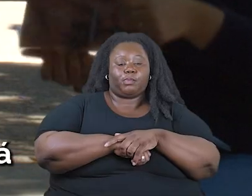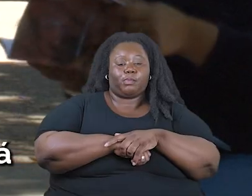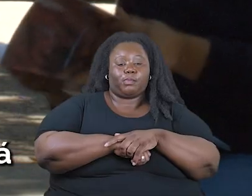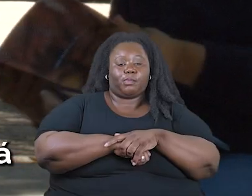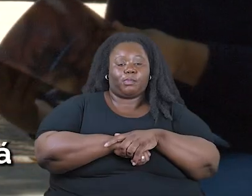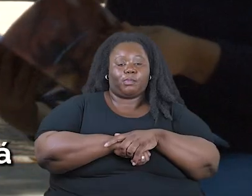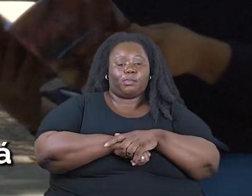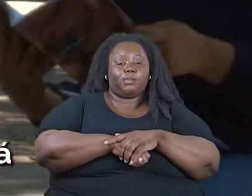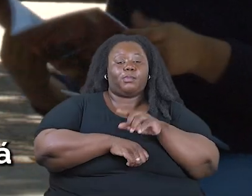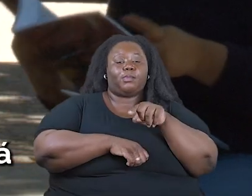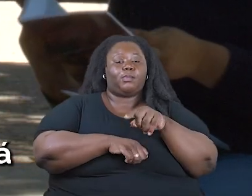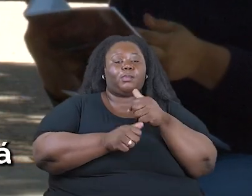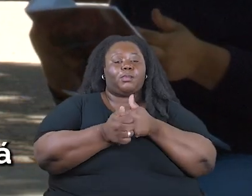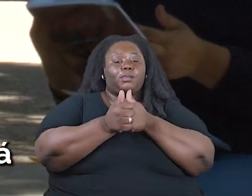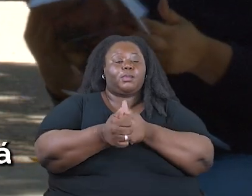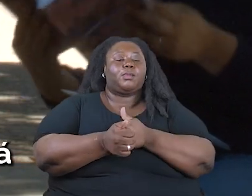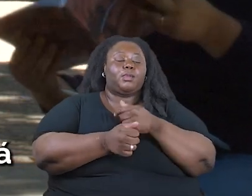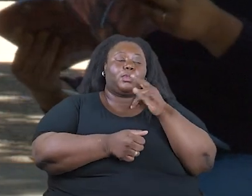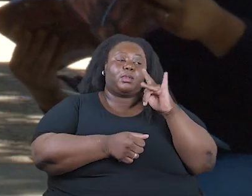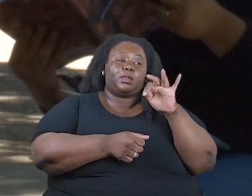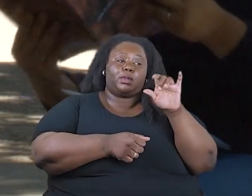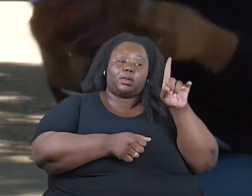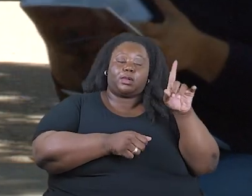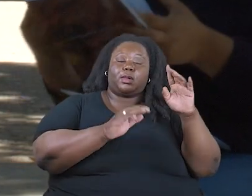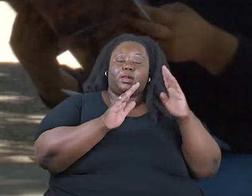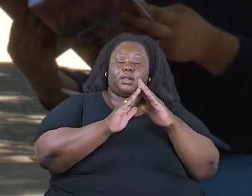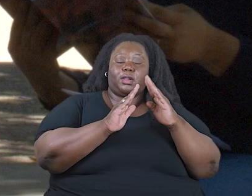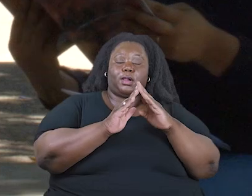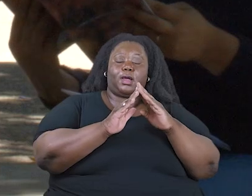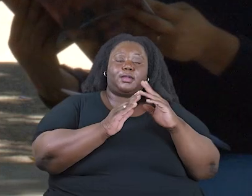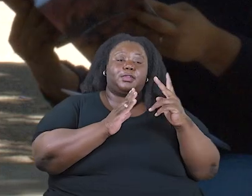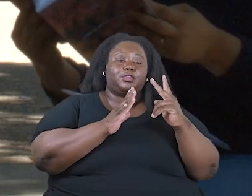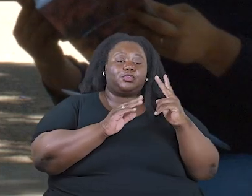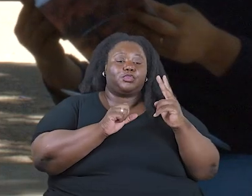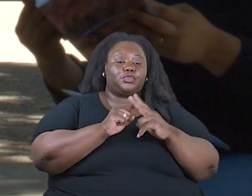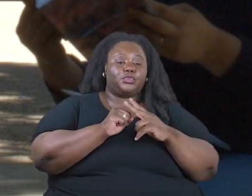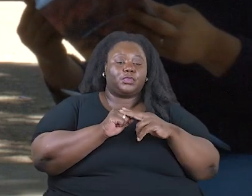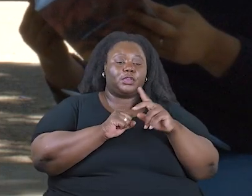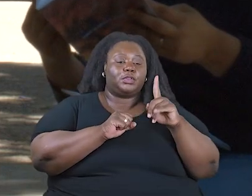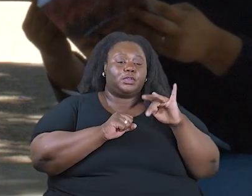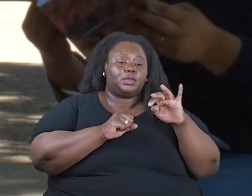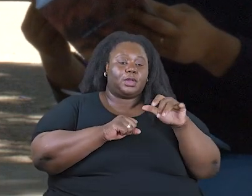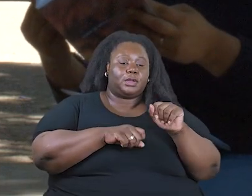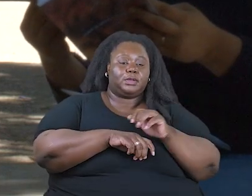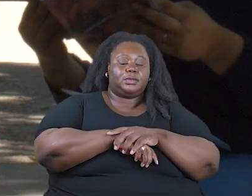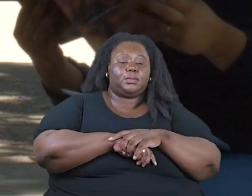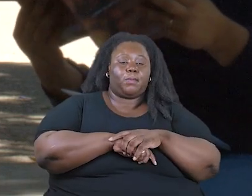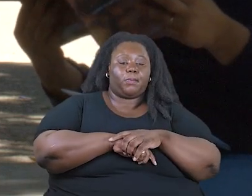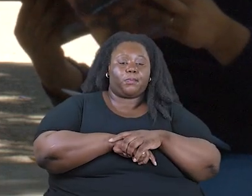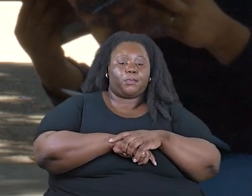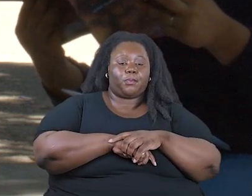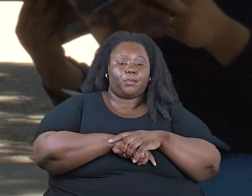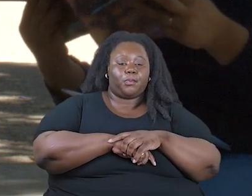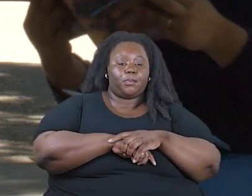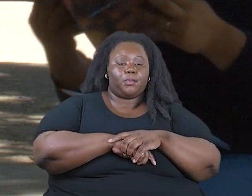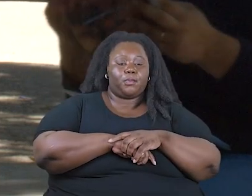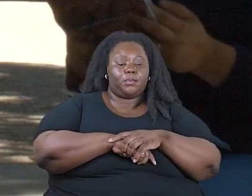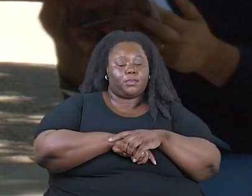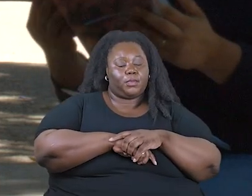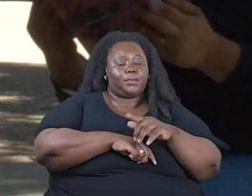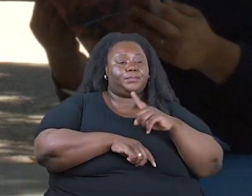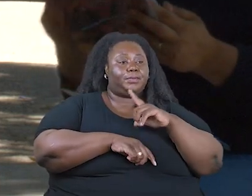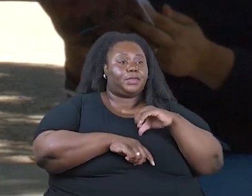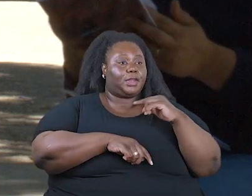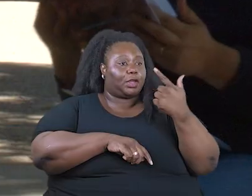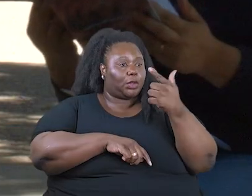Ele é um disco que acompanha uma instalação lá na Casa de Vidro, da Lina Bobardi, né? Tem